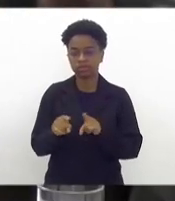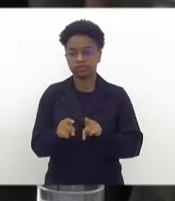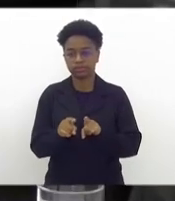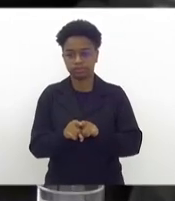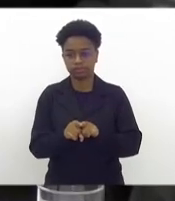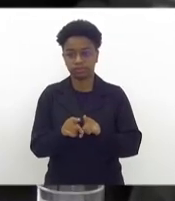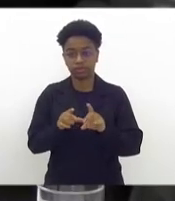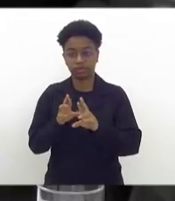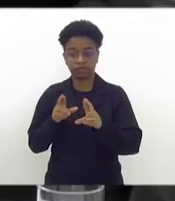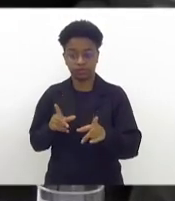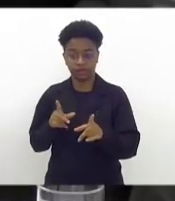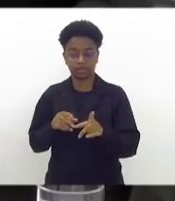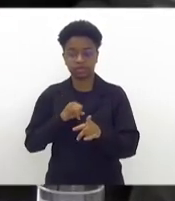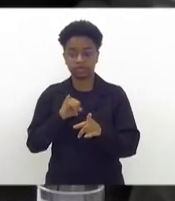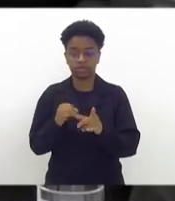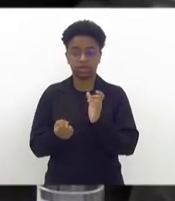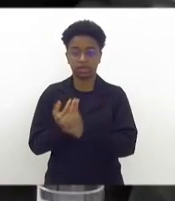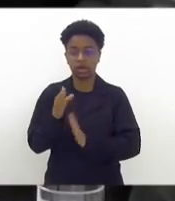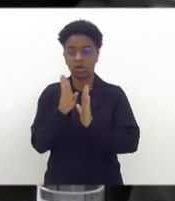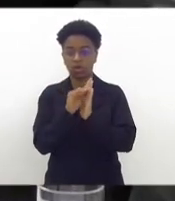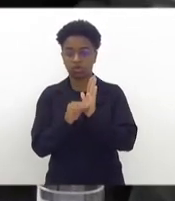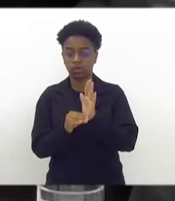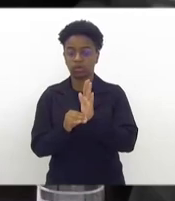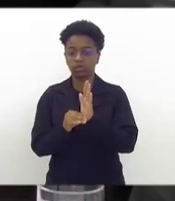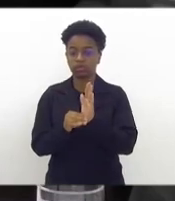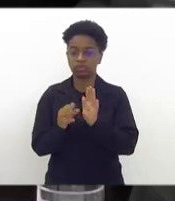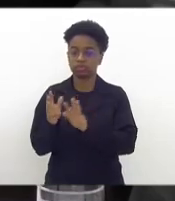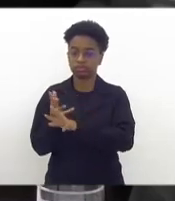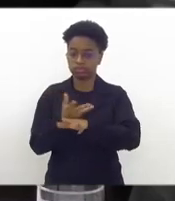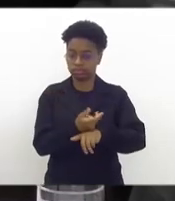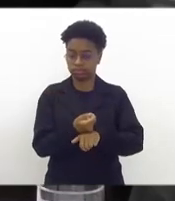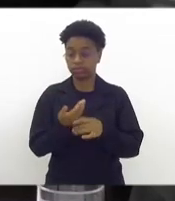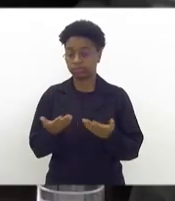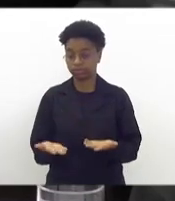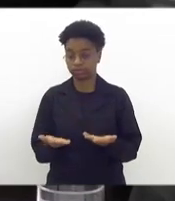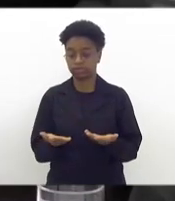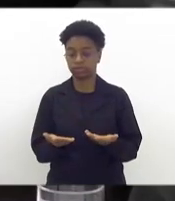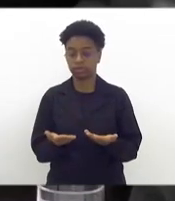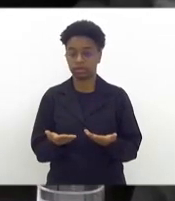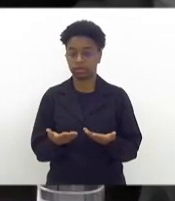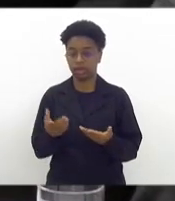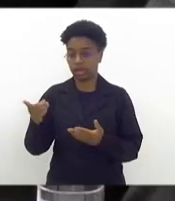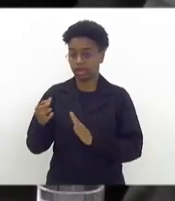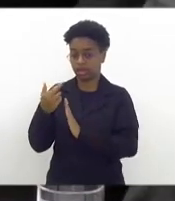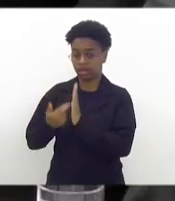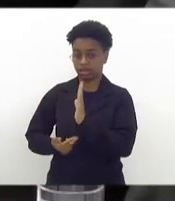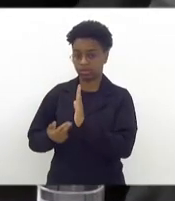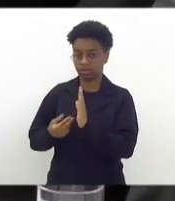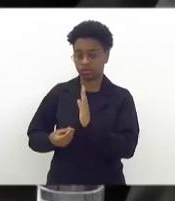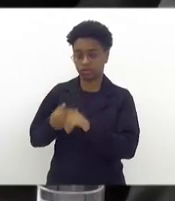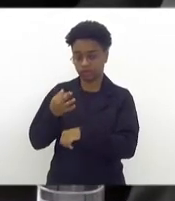É diferente de incluir como conteúdo transversal. Então, a relatora não está aqui, eu ia sugerir